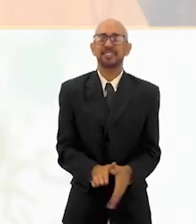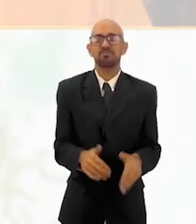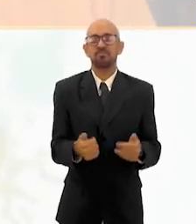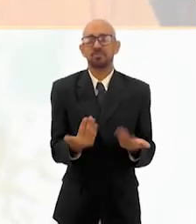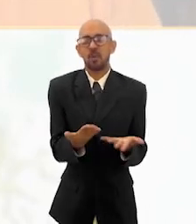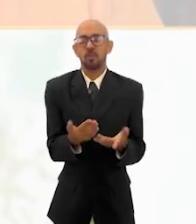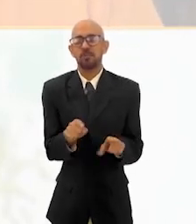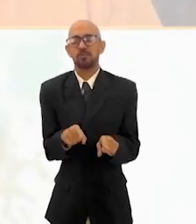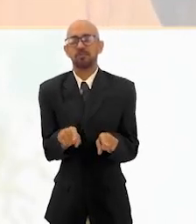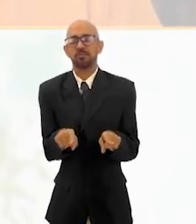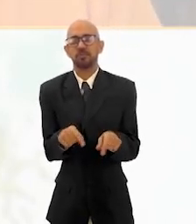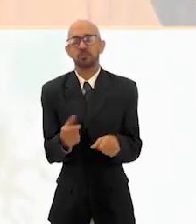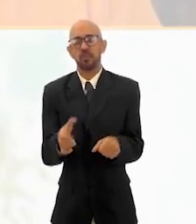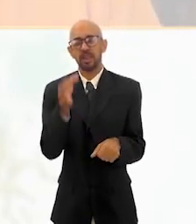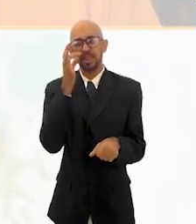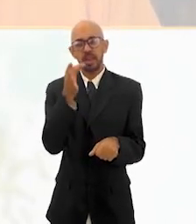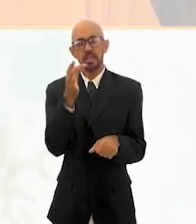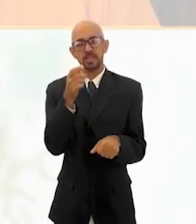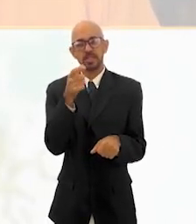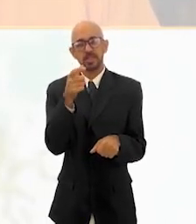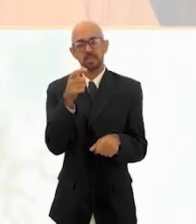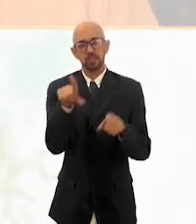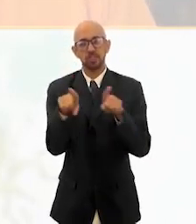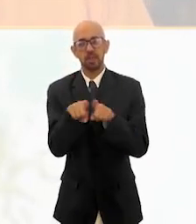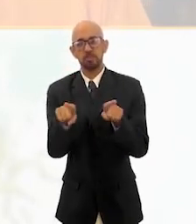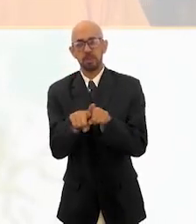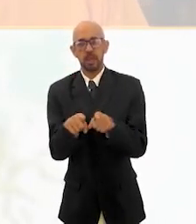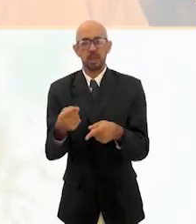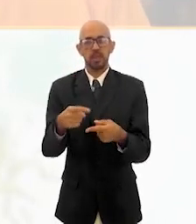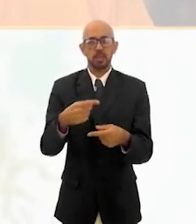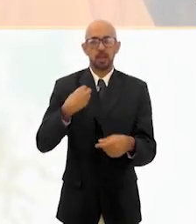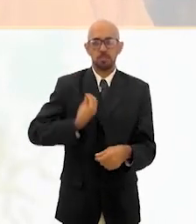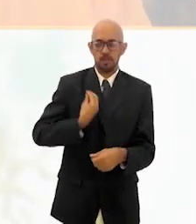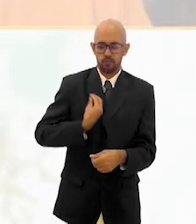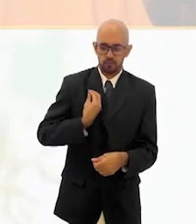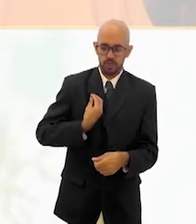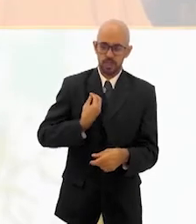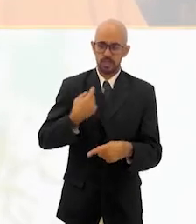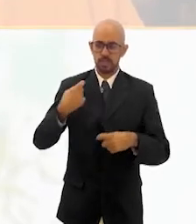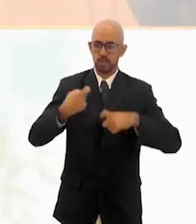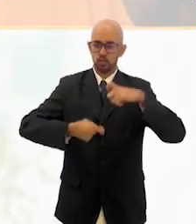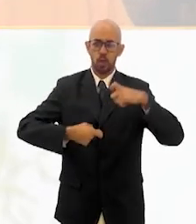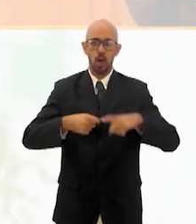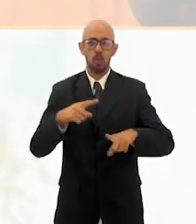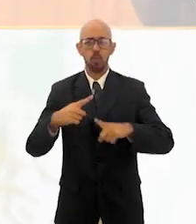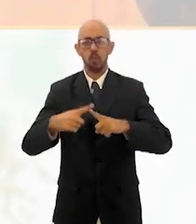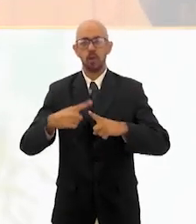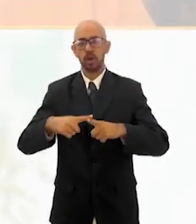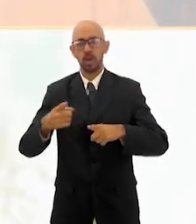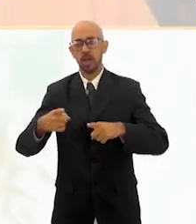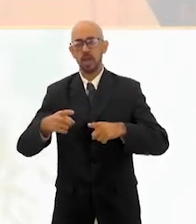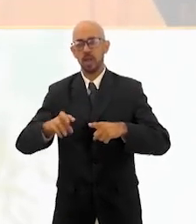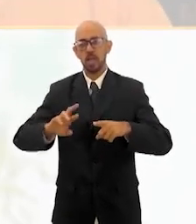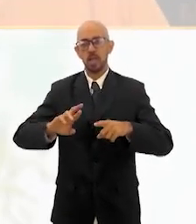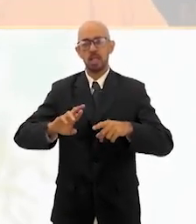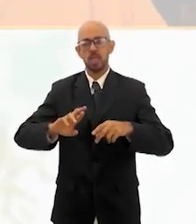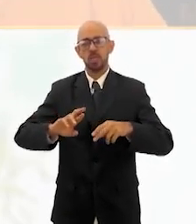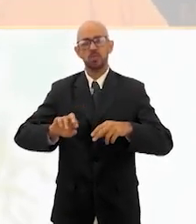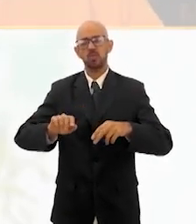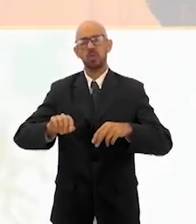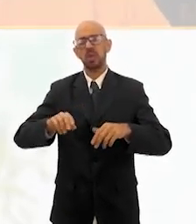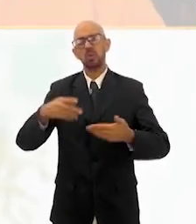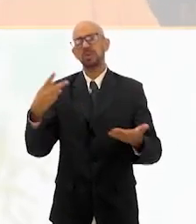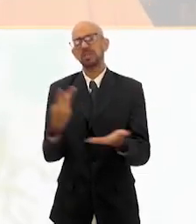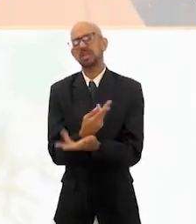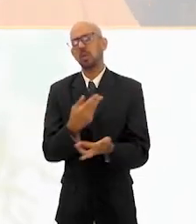Foi um início também interessante também para a vida sexual, porque não foi nada chegando com grandes